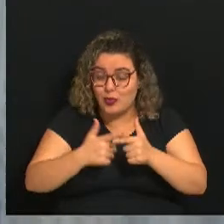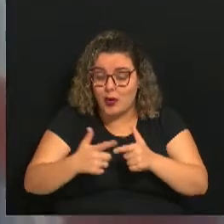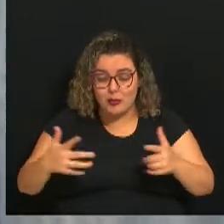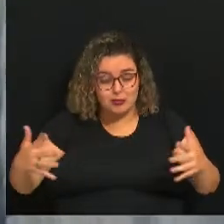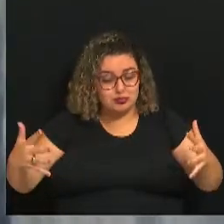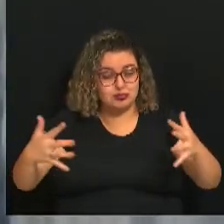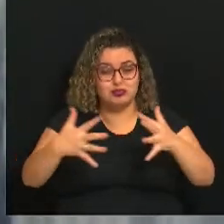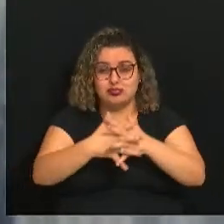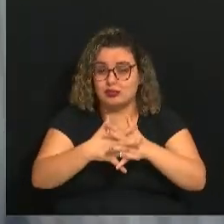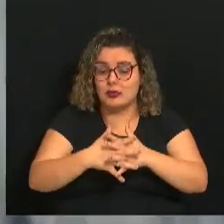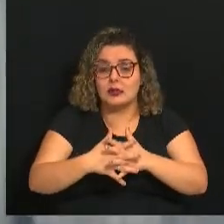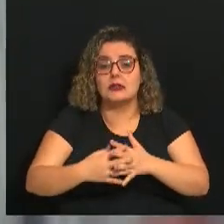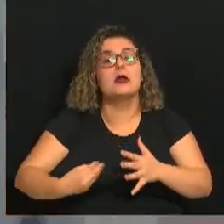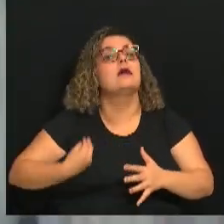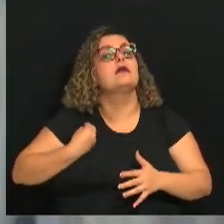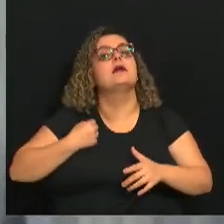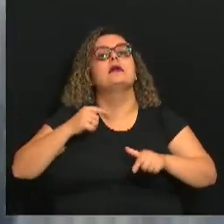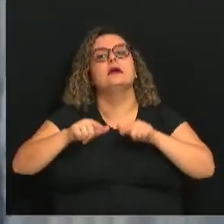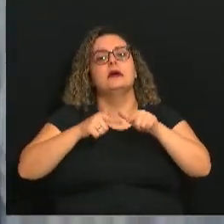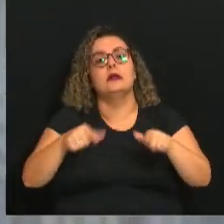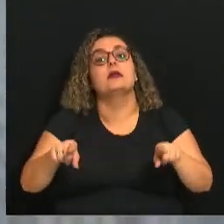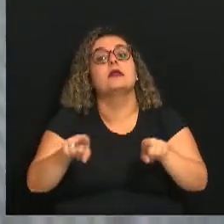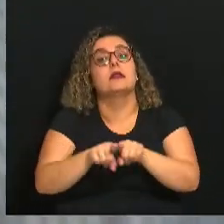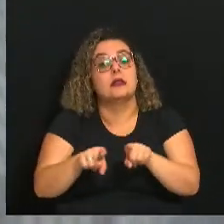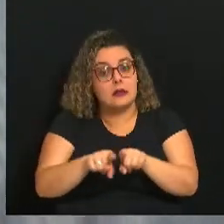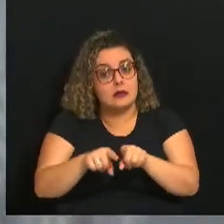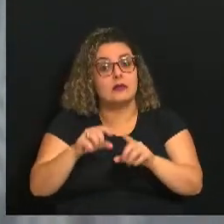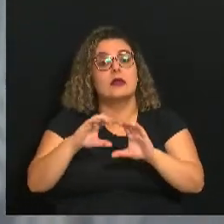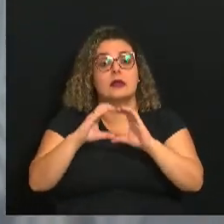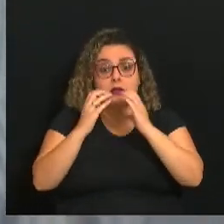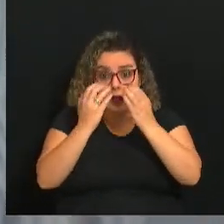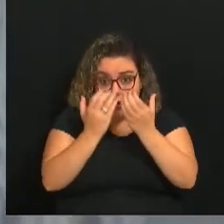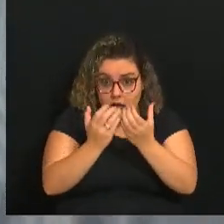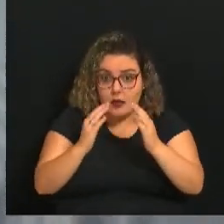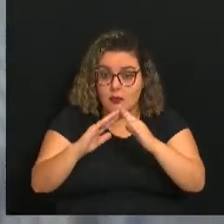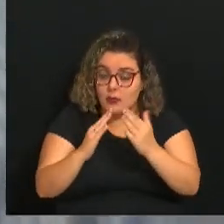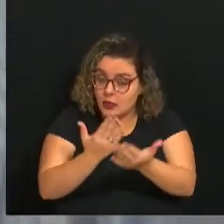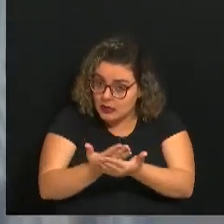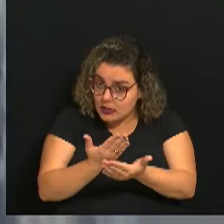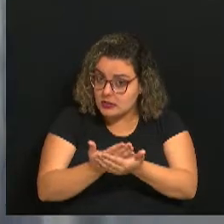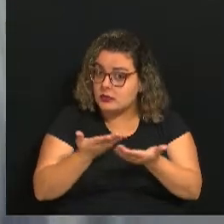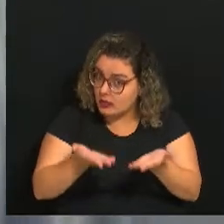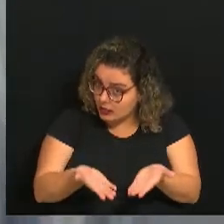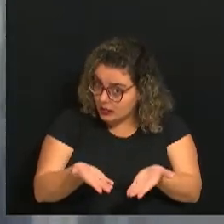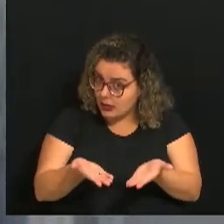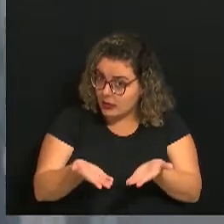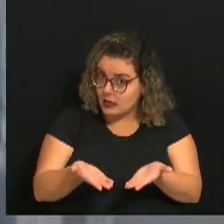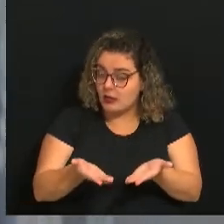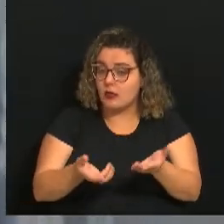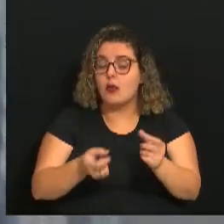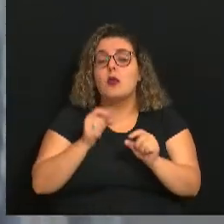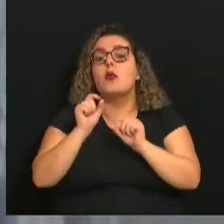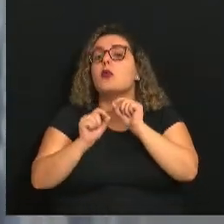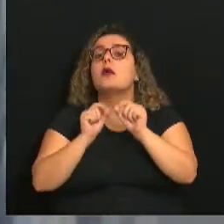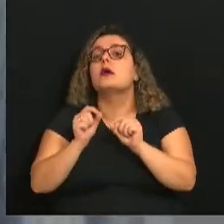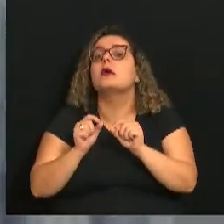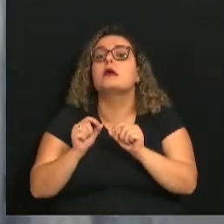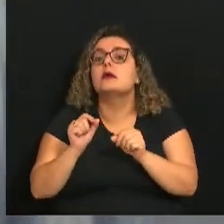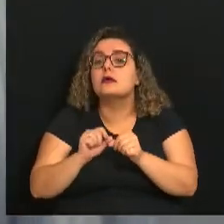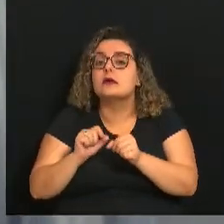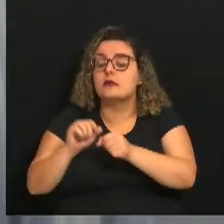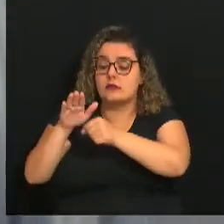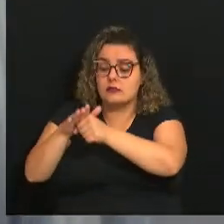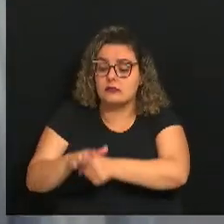das trabalhadoras e também da comunidade escolar como um todo, né? O que está sendo feito do ponto de vista da punição,